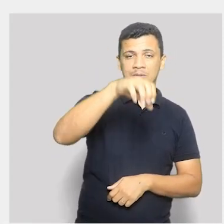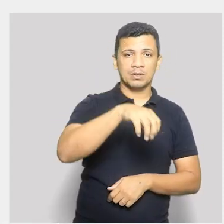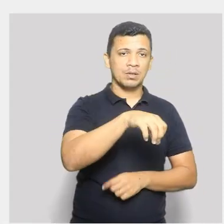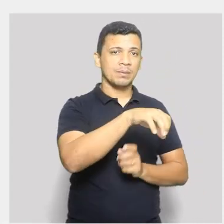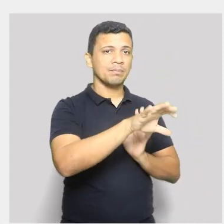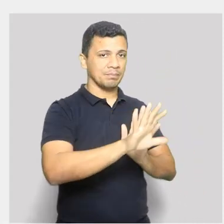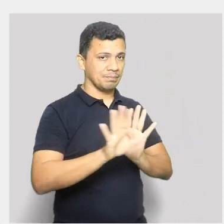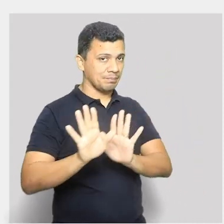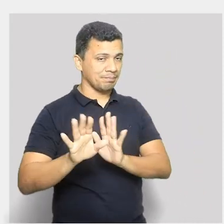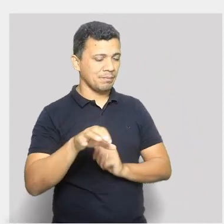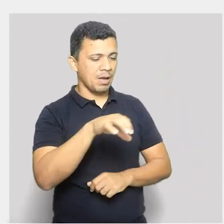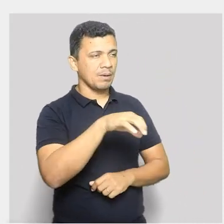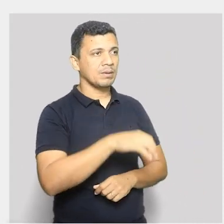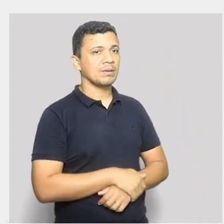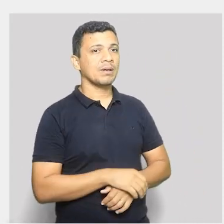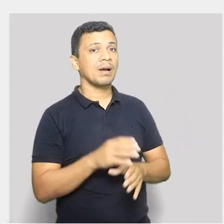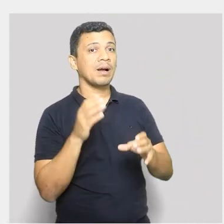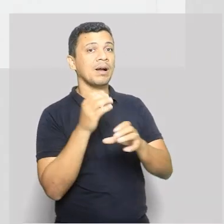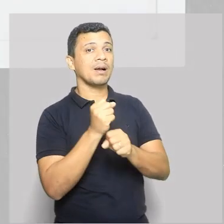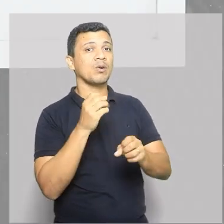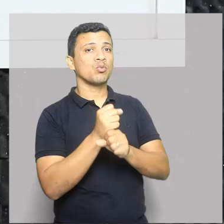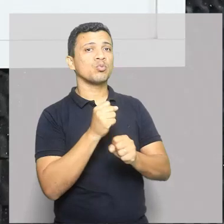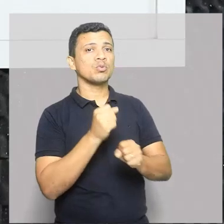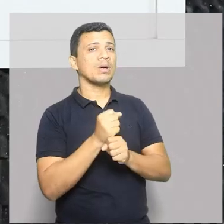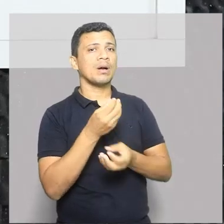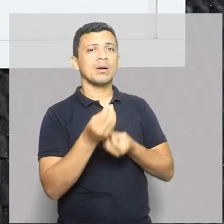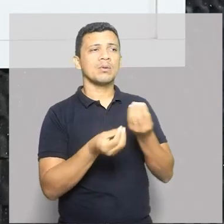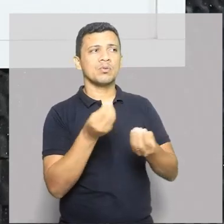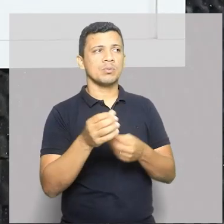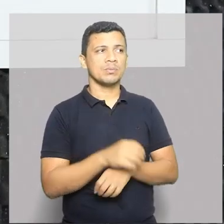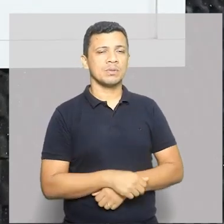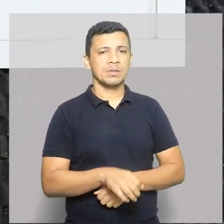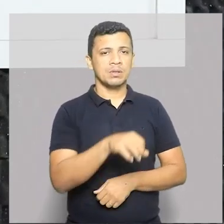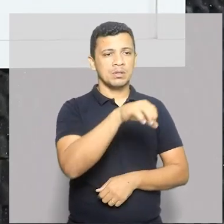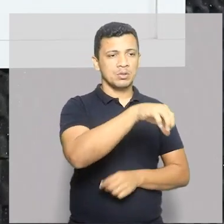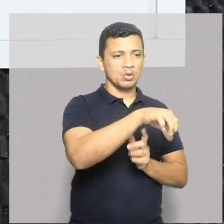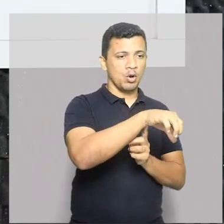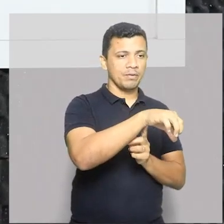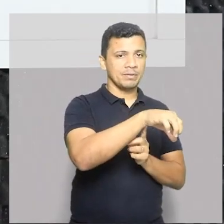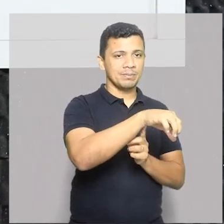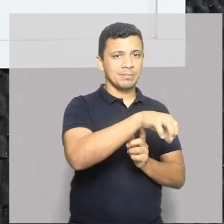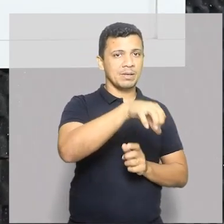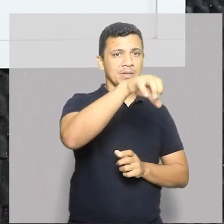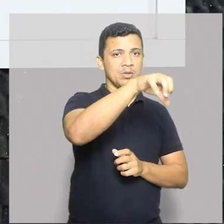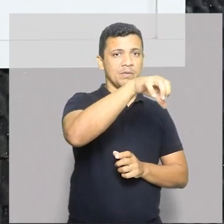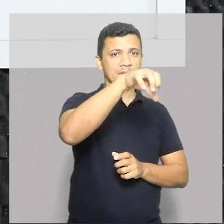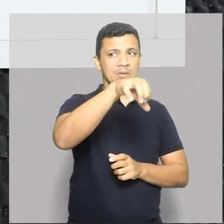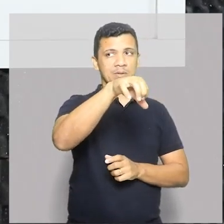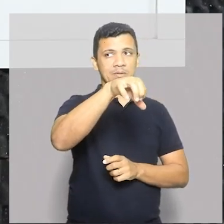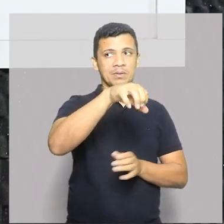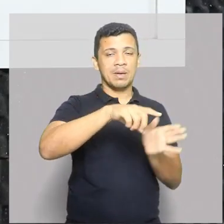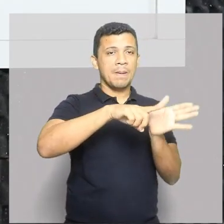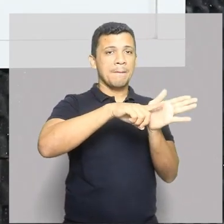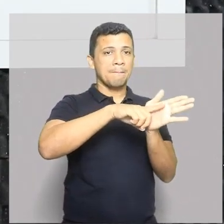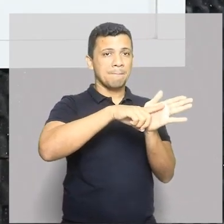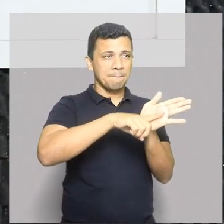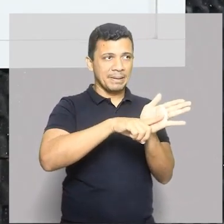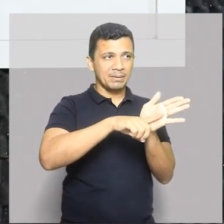aqui, ó. Peraí. Ele quer para eu calcular o valor de 9 elevado a 99. Menos